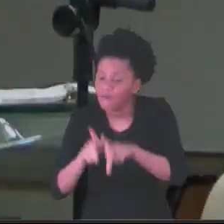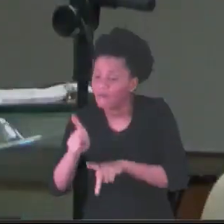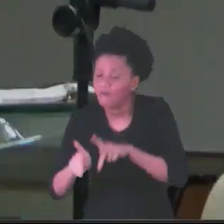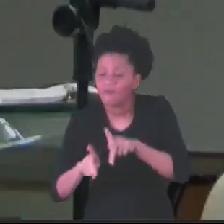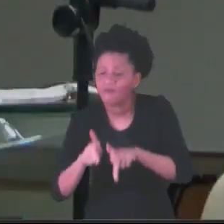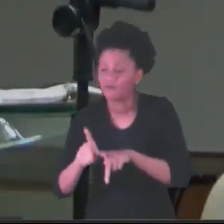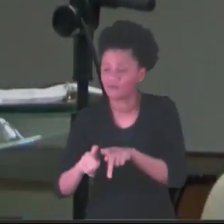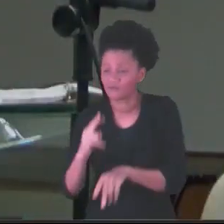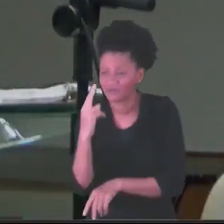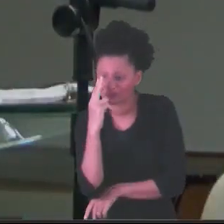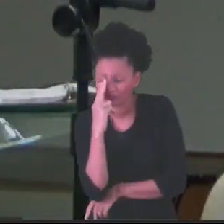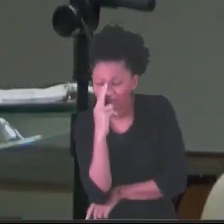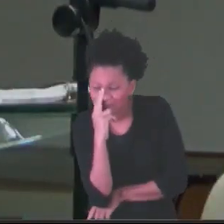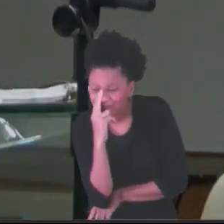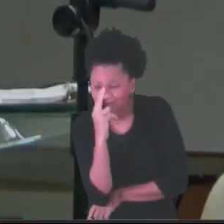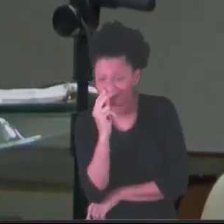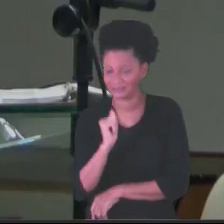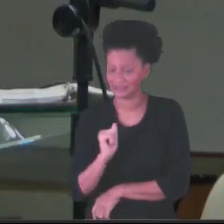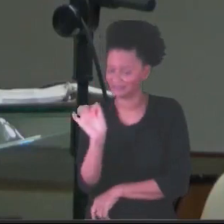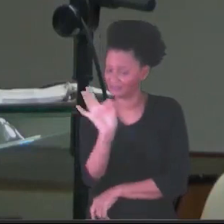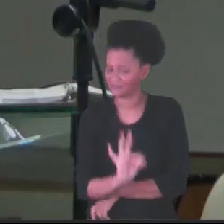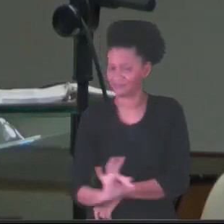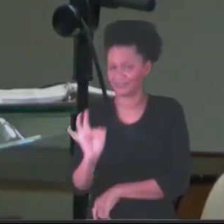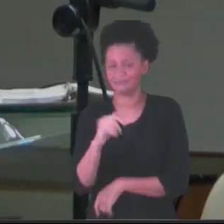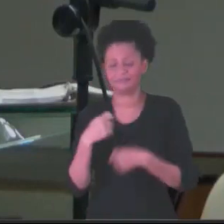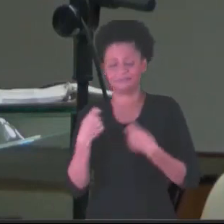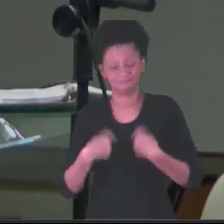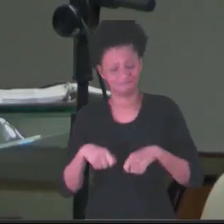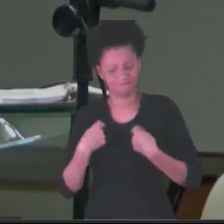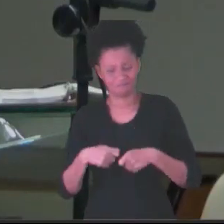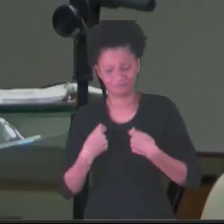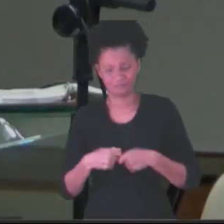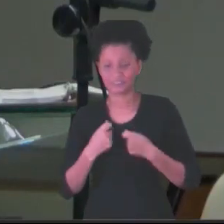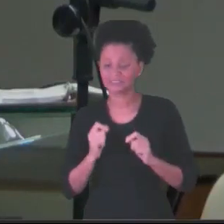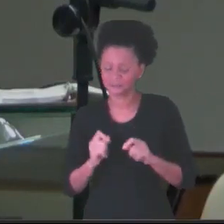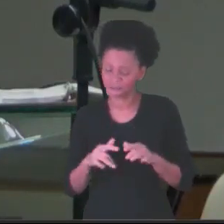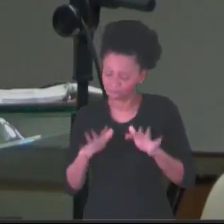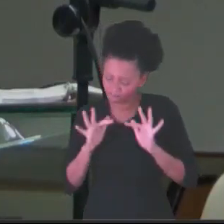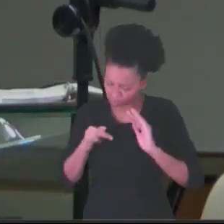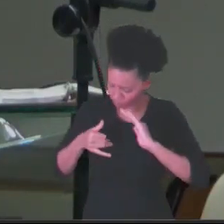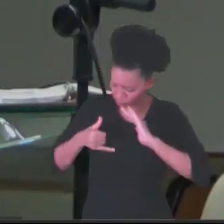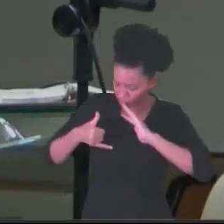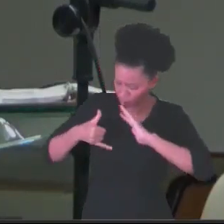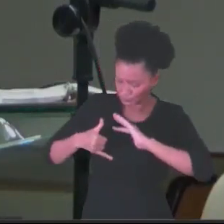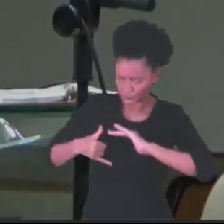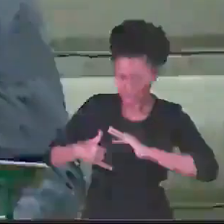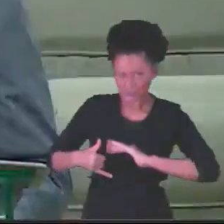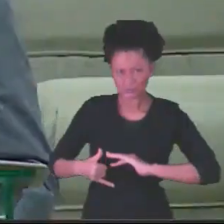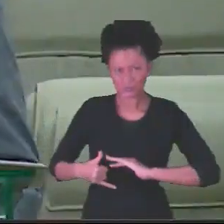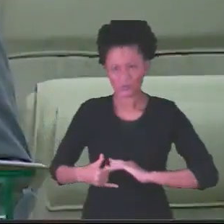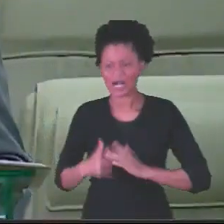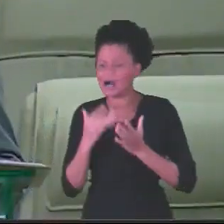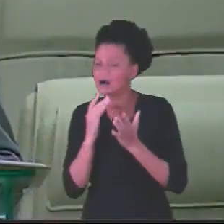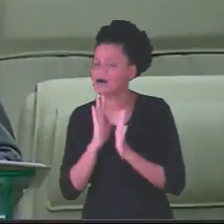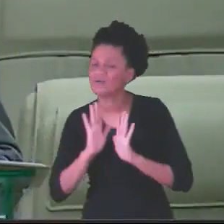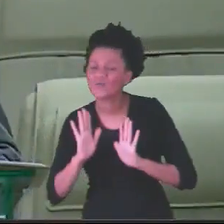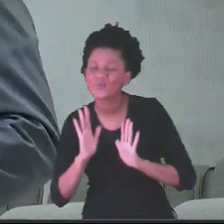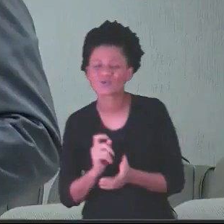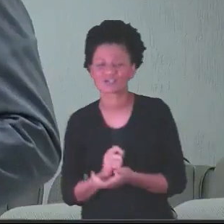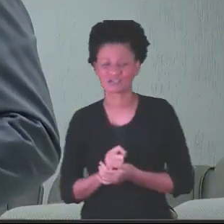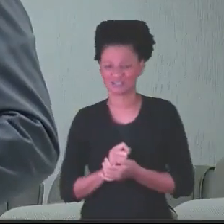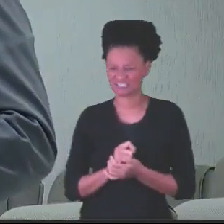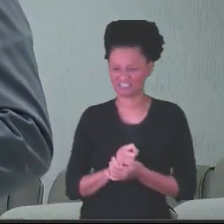e não a falsa humildade e ele vai pedir que o egoísmo e o